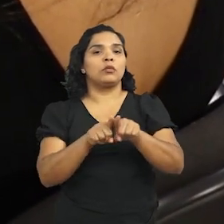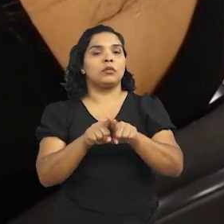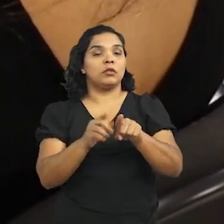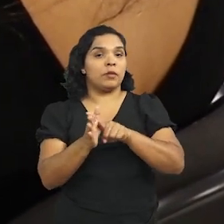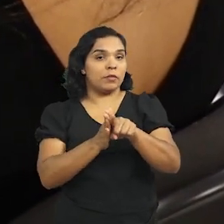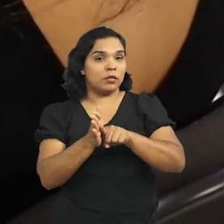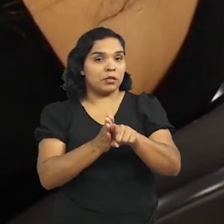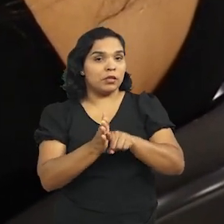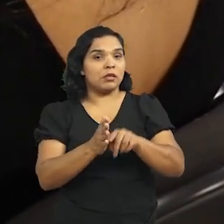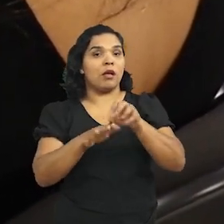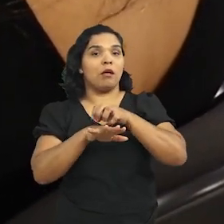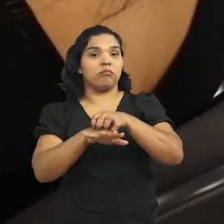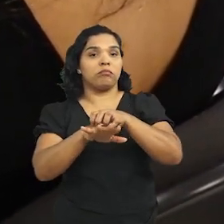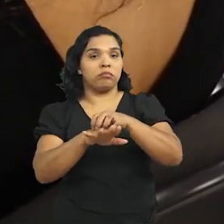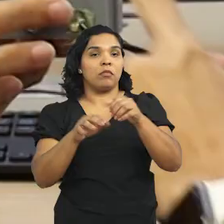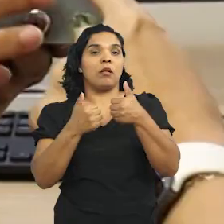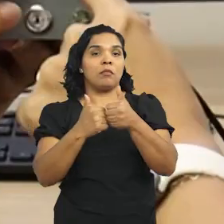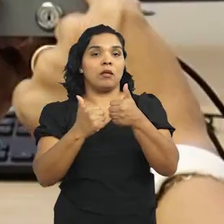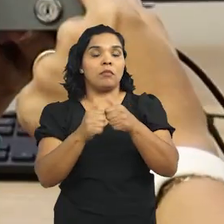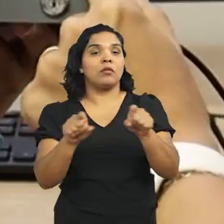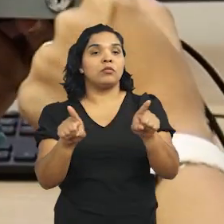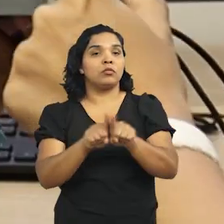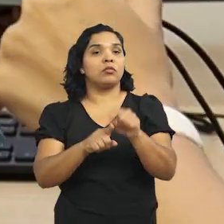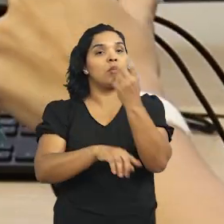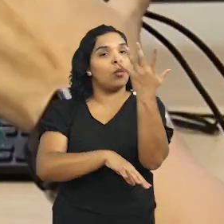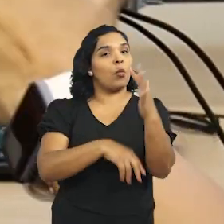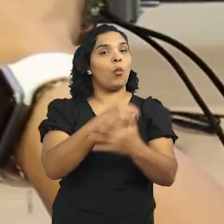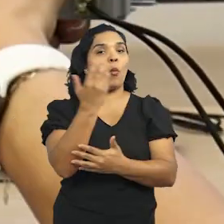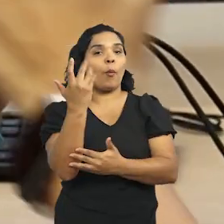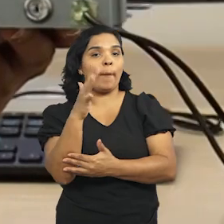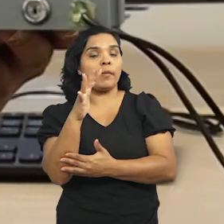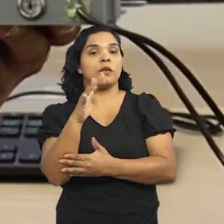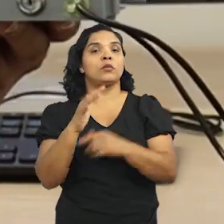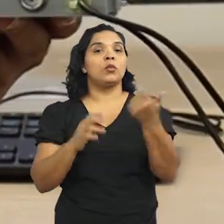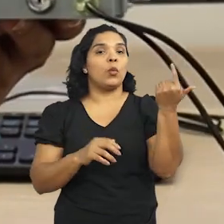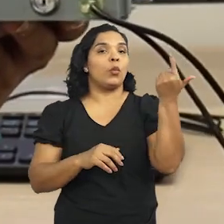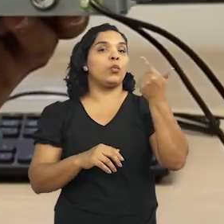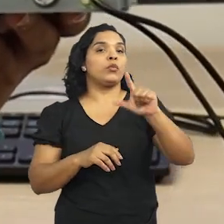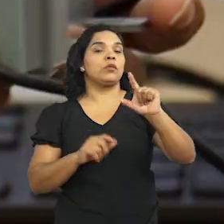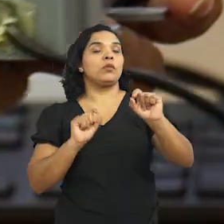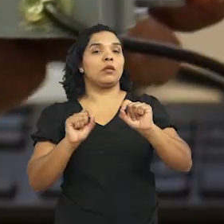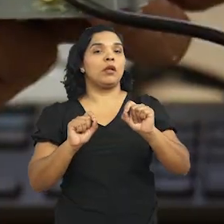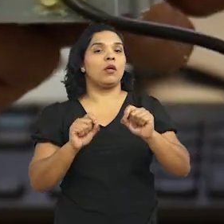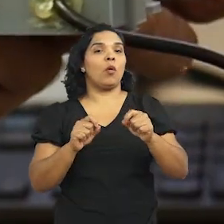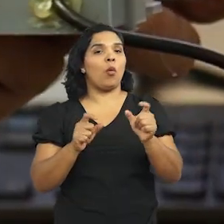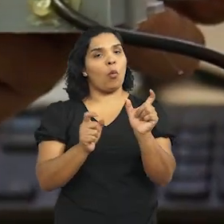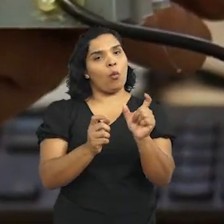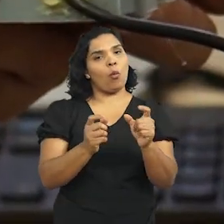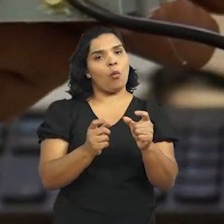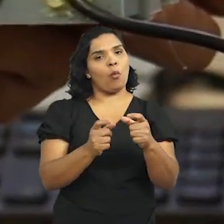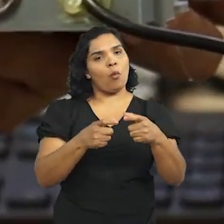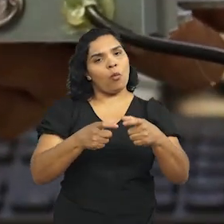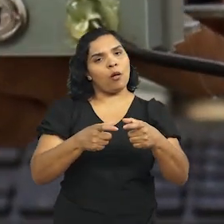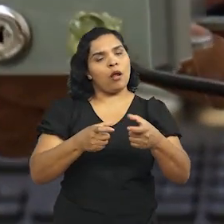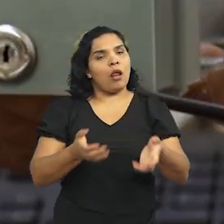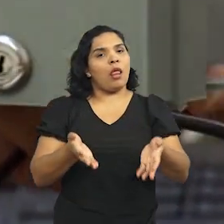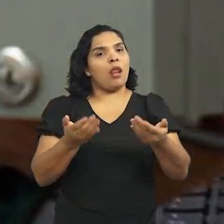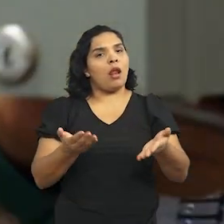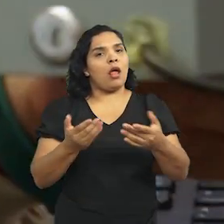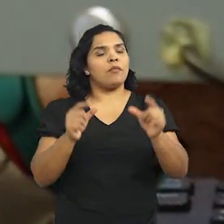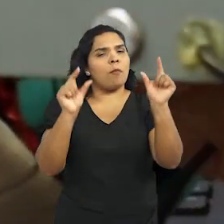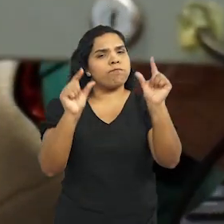em Transporte, Trânsito e Meio Ambiente que professores e alunos chegaram neste produto. Um monitor leve e